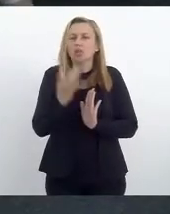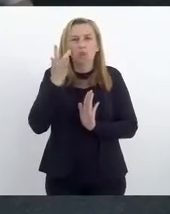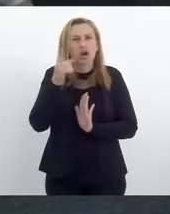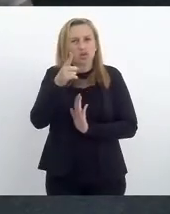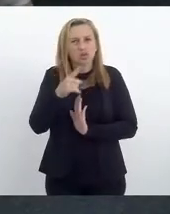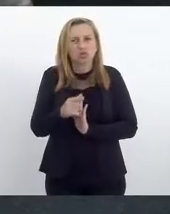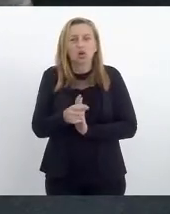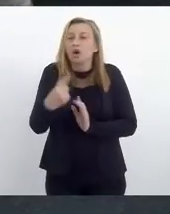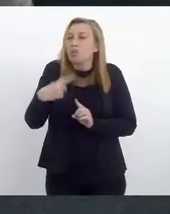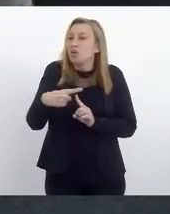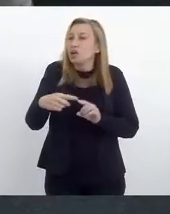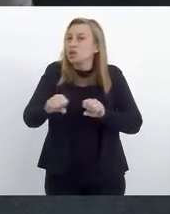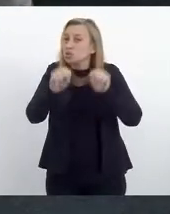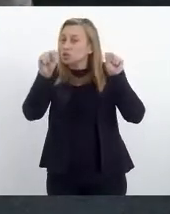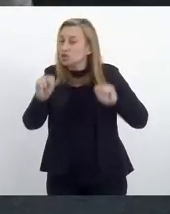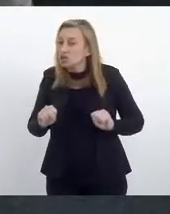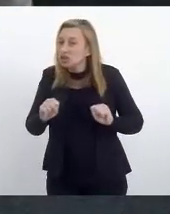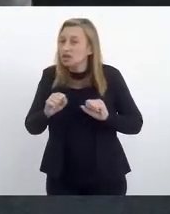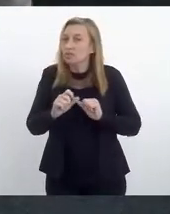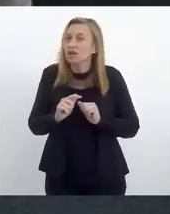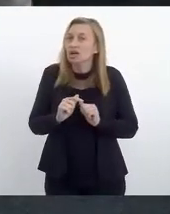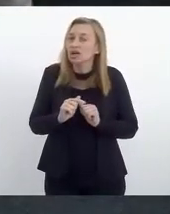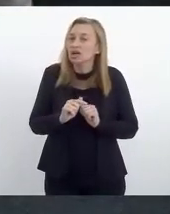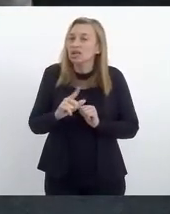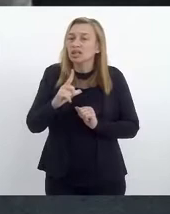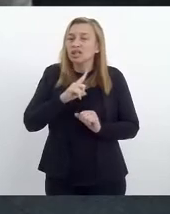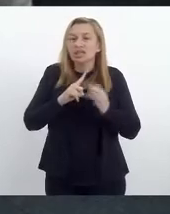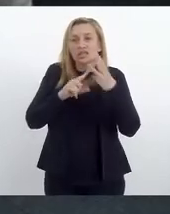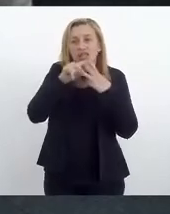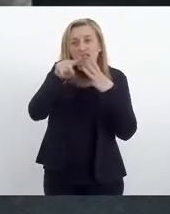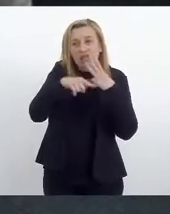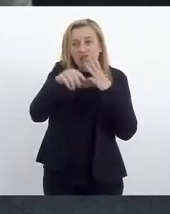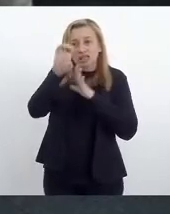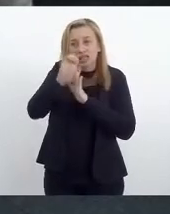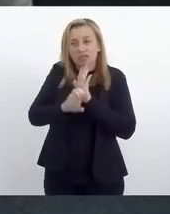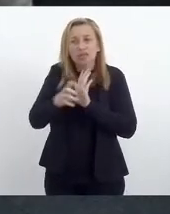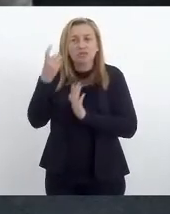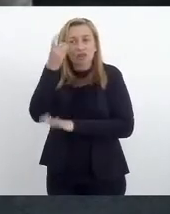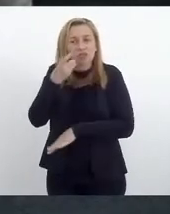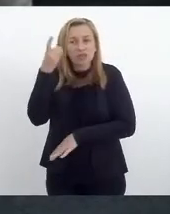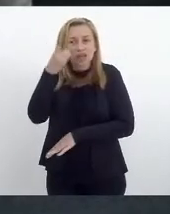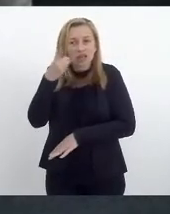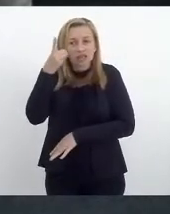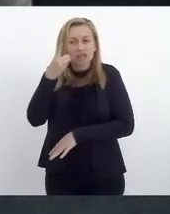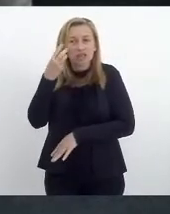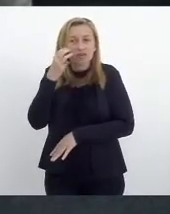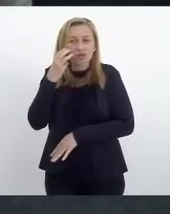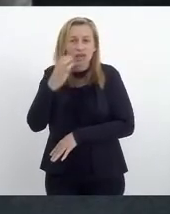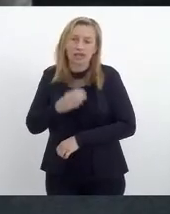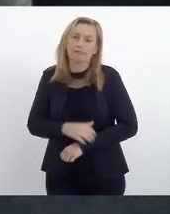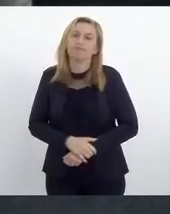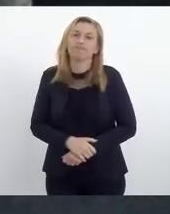porque no sistema tem 3 emendas do deputado Waldeck.